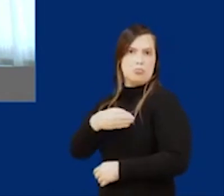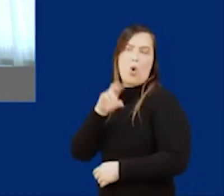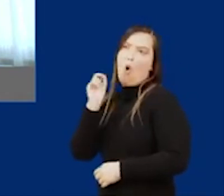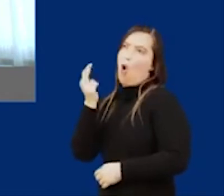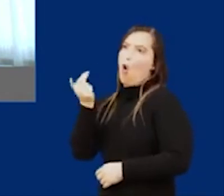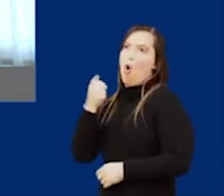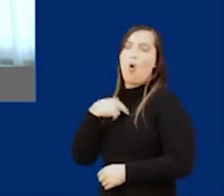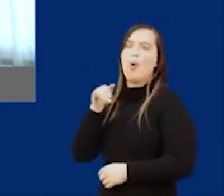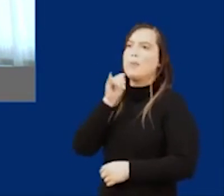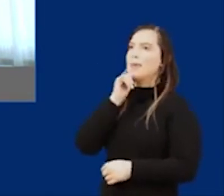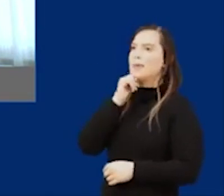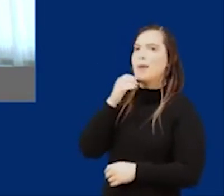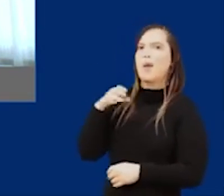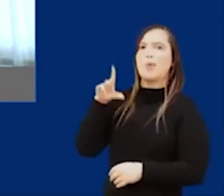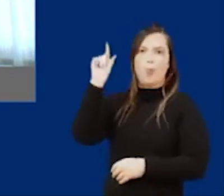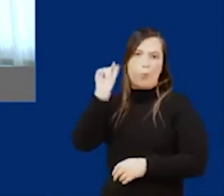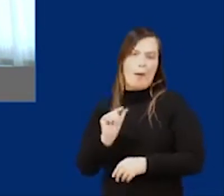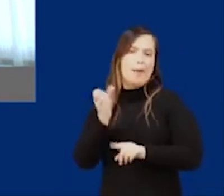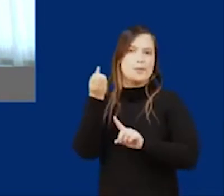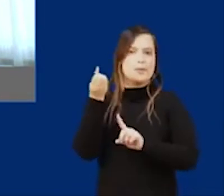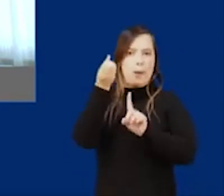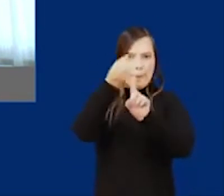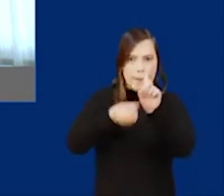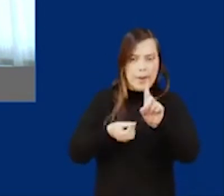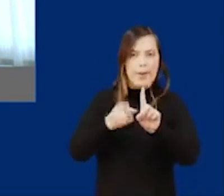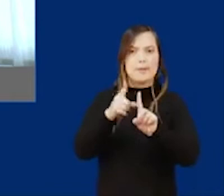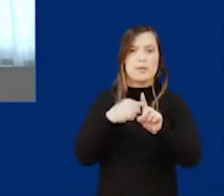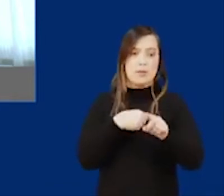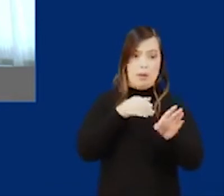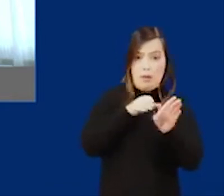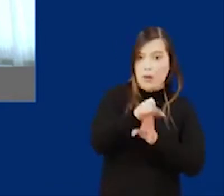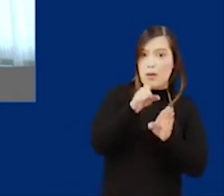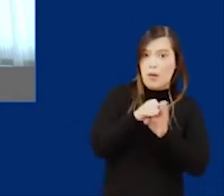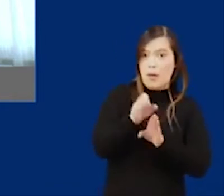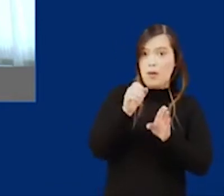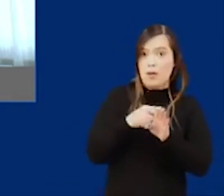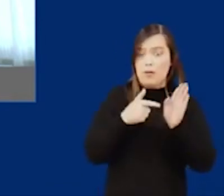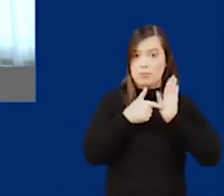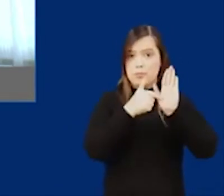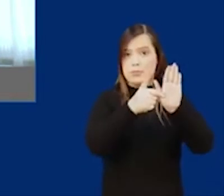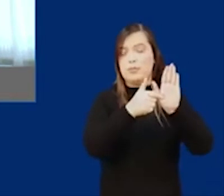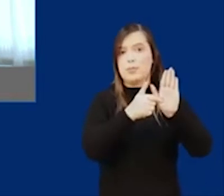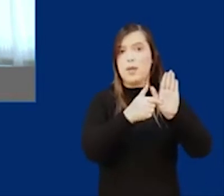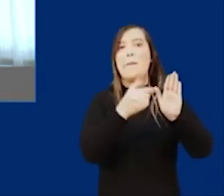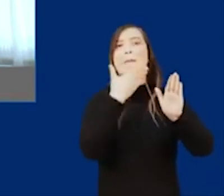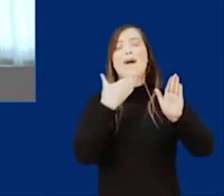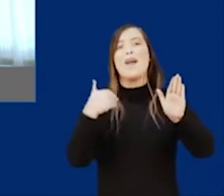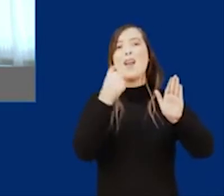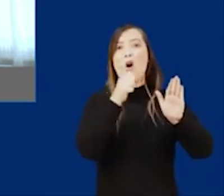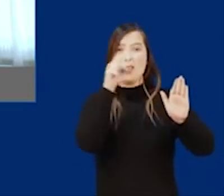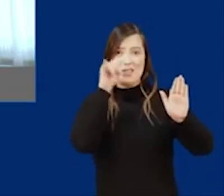têm menos de 6 meses de idade, o guia é muito claro, o melhor alimento, se o leite materno não é